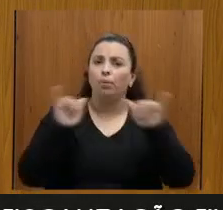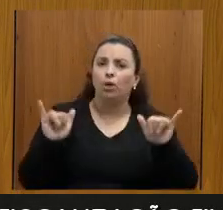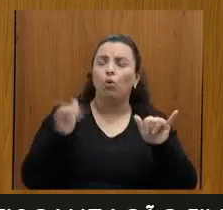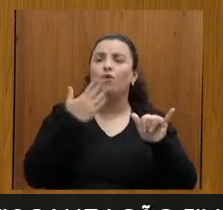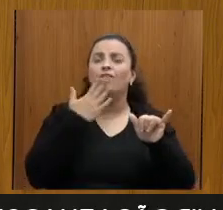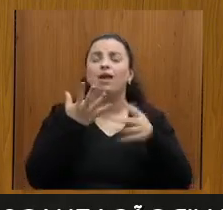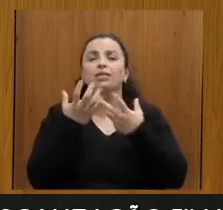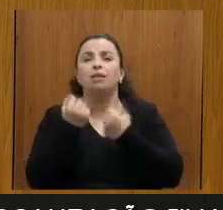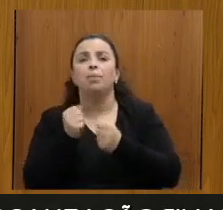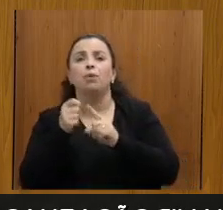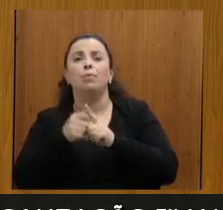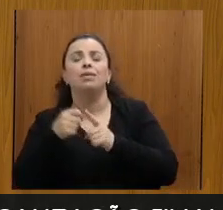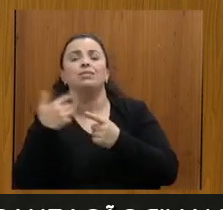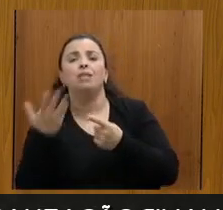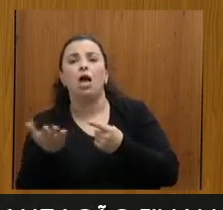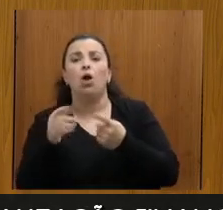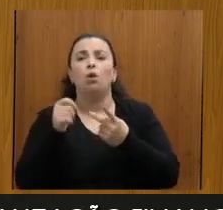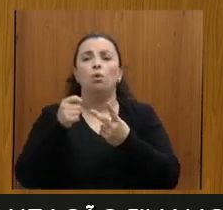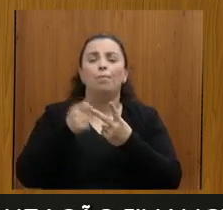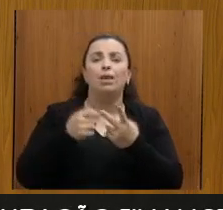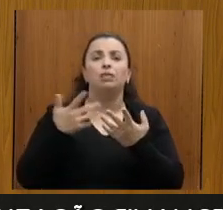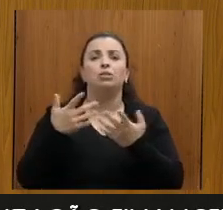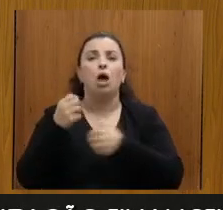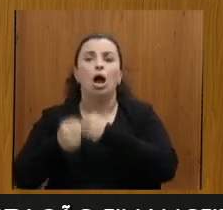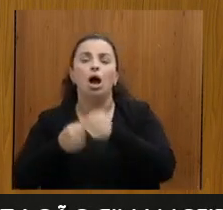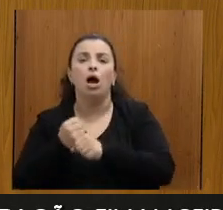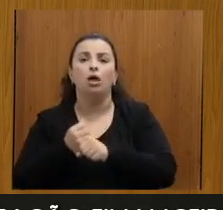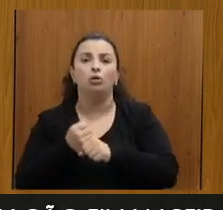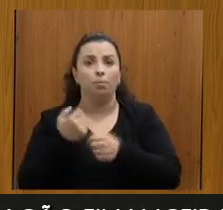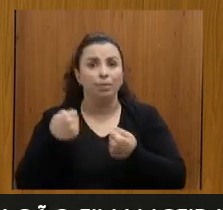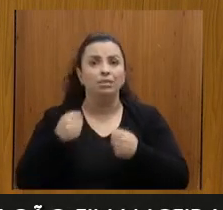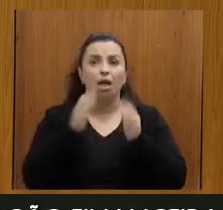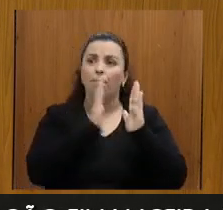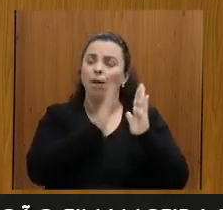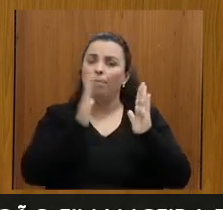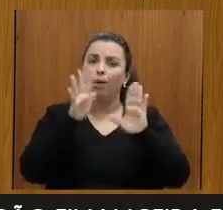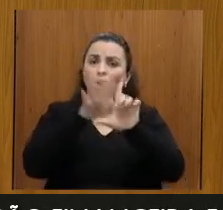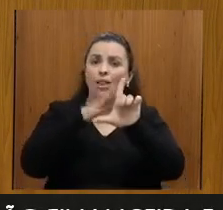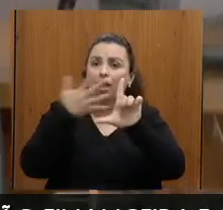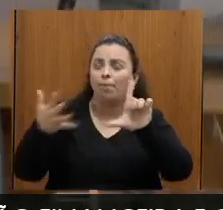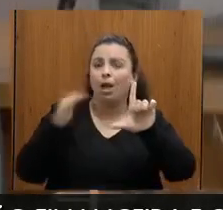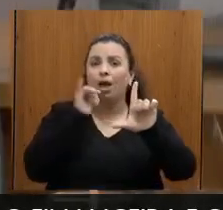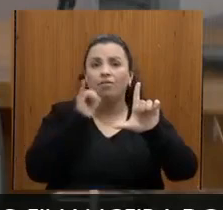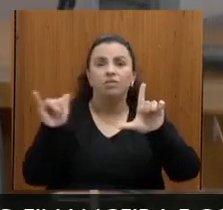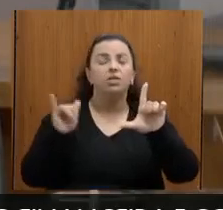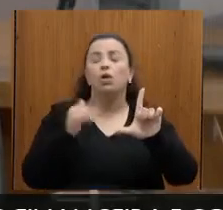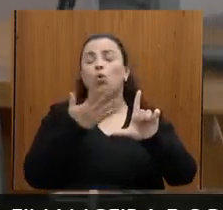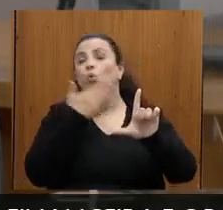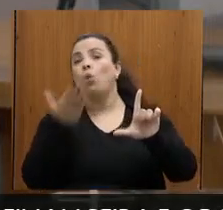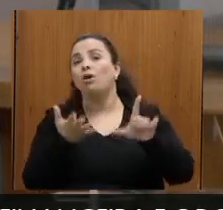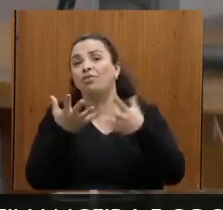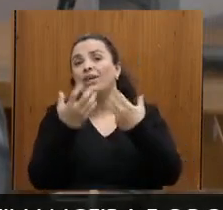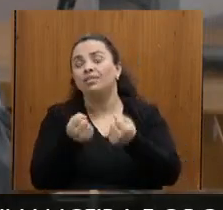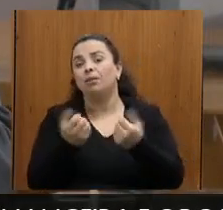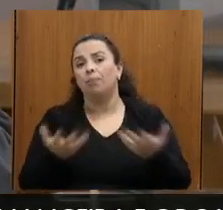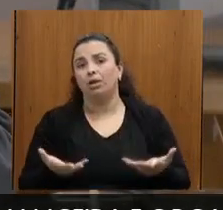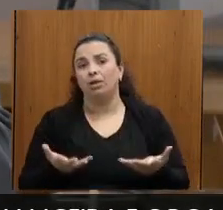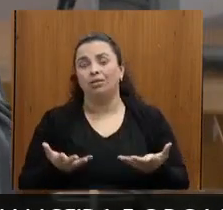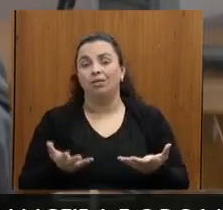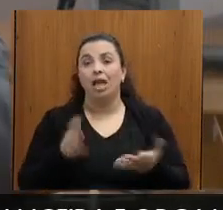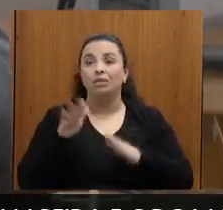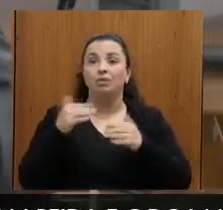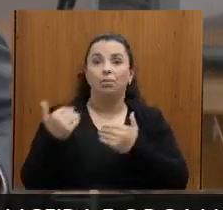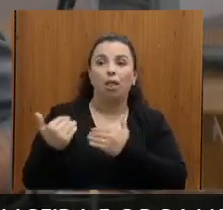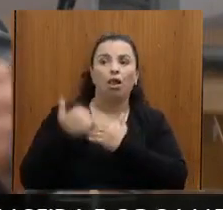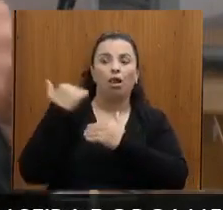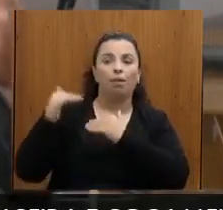receber no mês tal. As pessoas se organizam. Vira e mexe, alguém manda para nós uma mensagem falando, olha, teve gente, recebeu na minha frente,